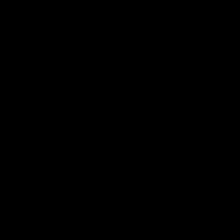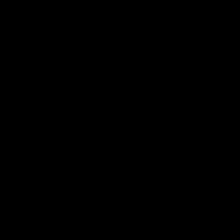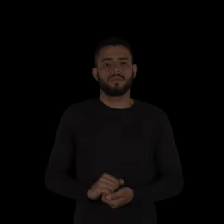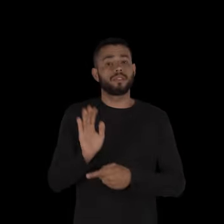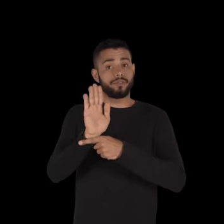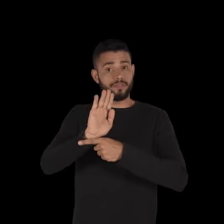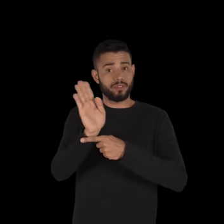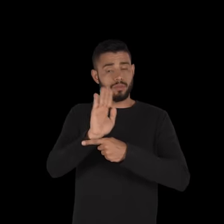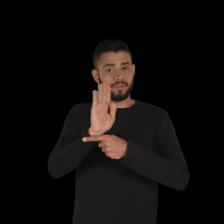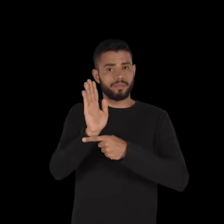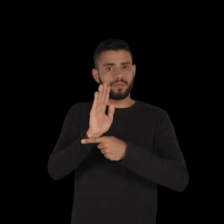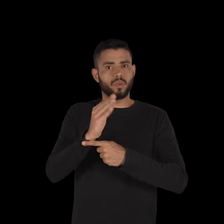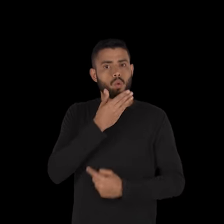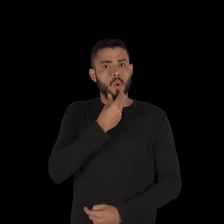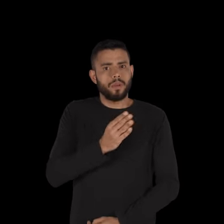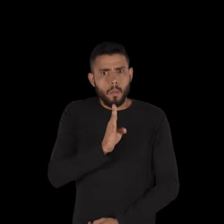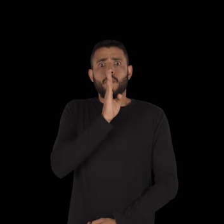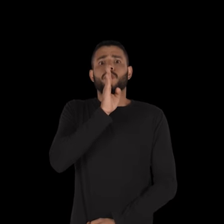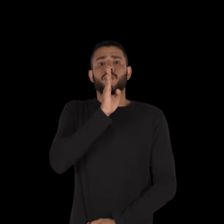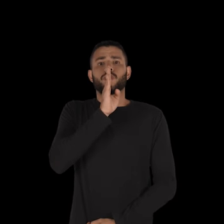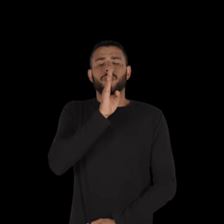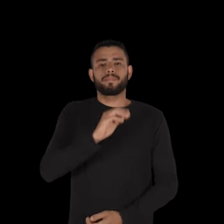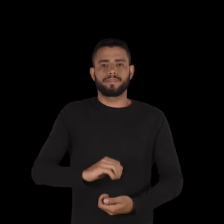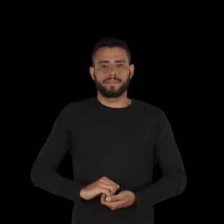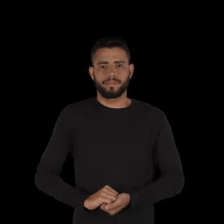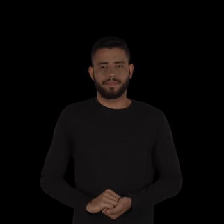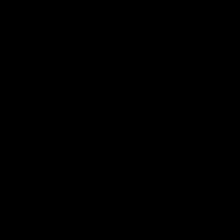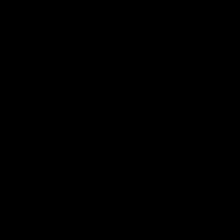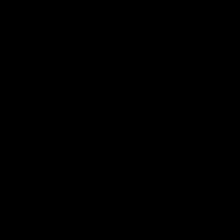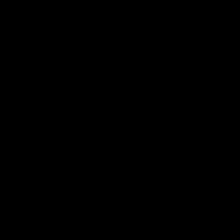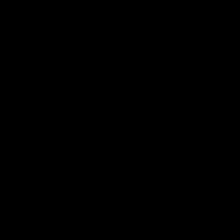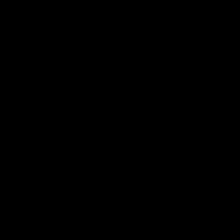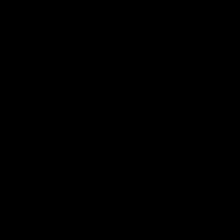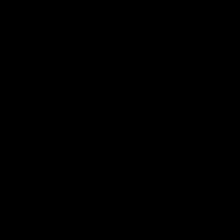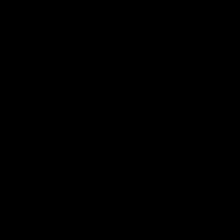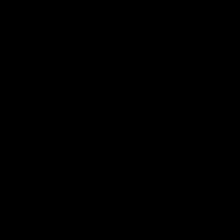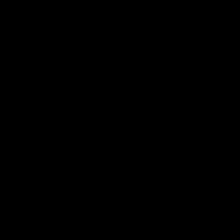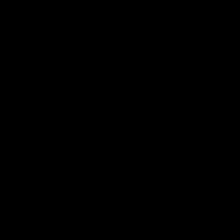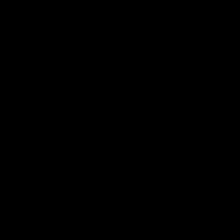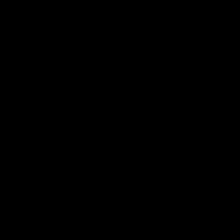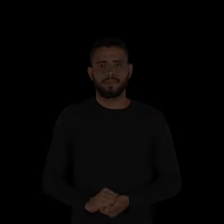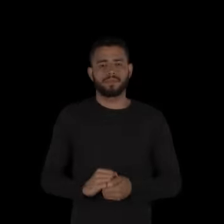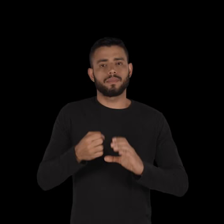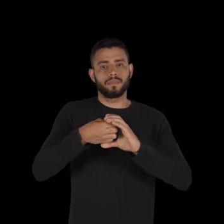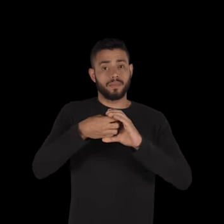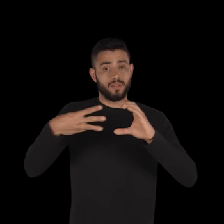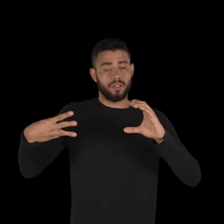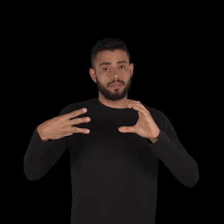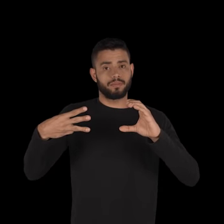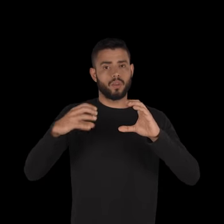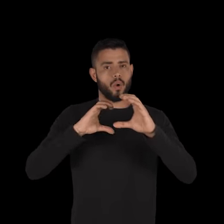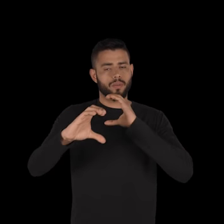efetivação dos direitos das juventudes em especial do Goitá e do Sertão de Moxotó Nosso muito obrigado às 47